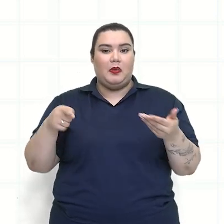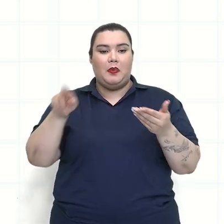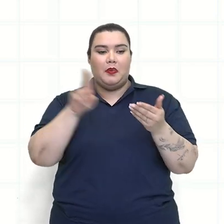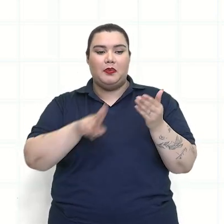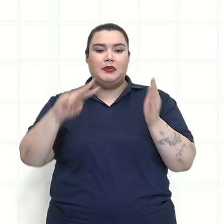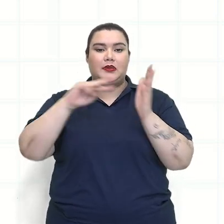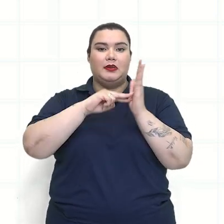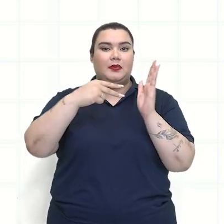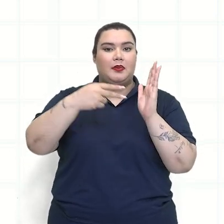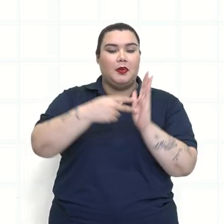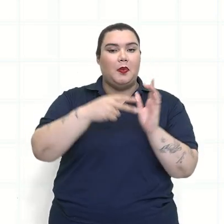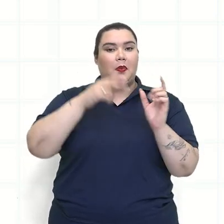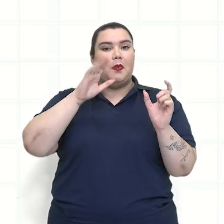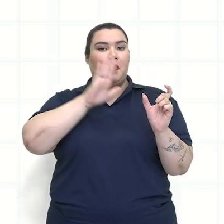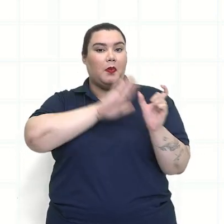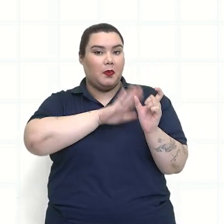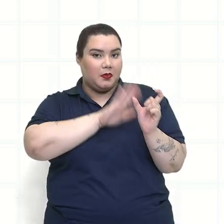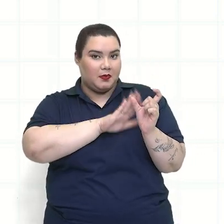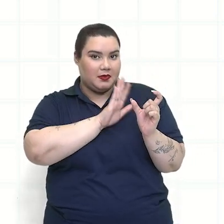seu sentido